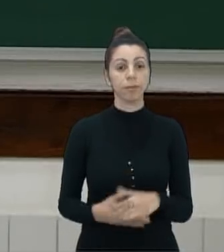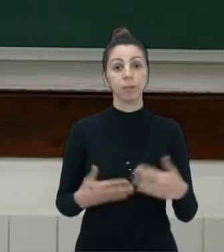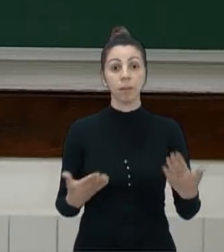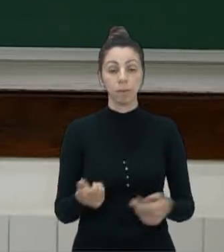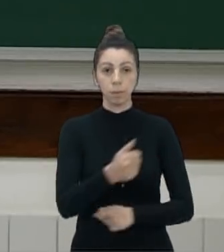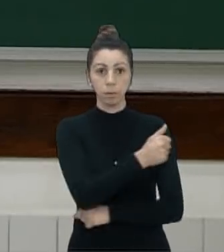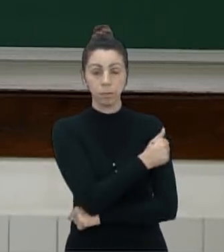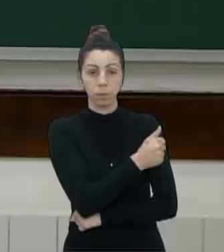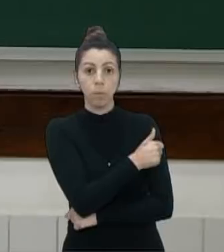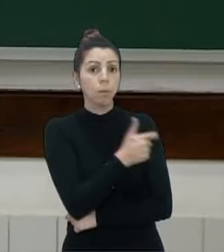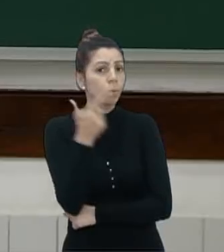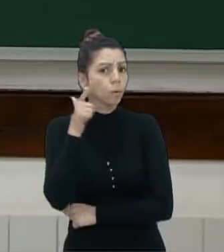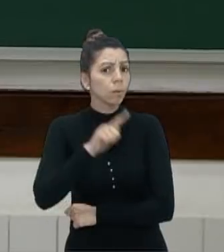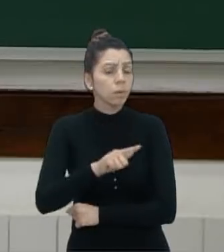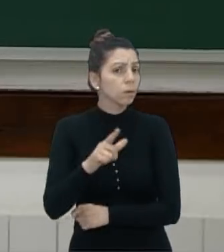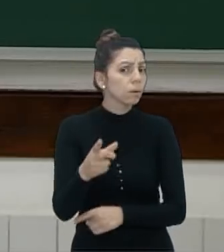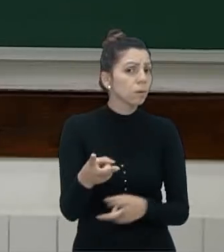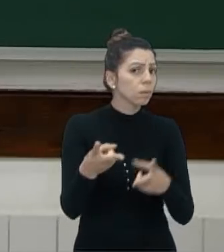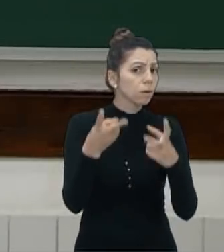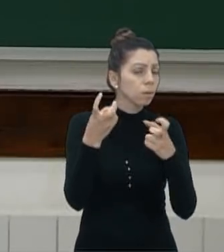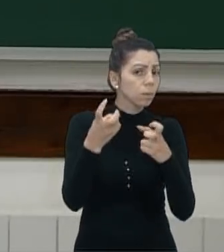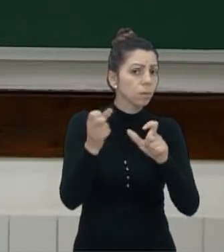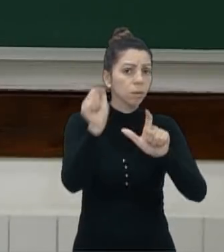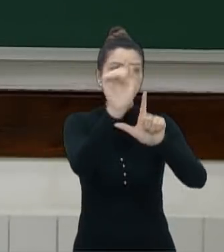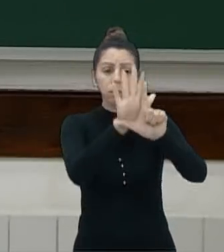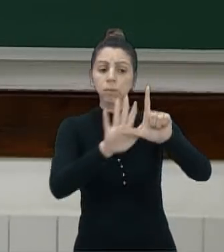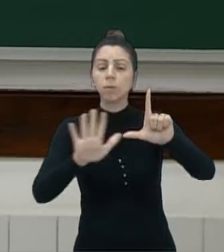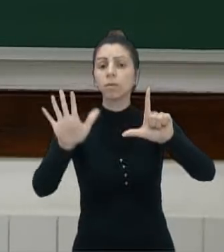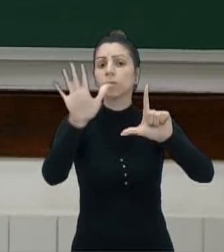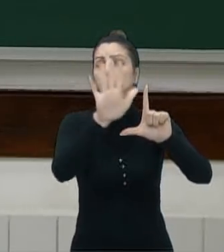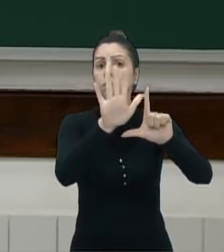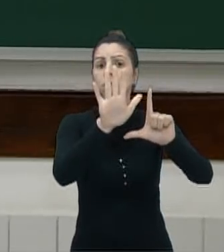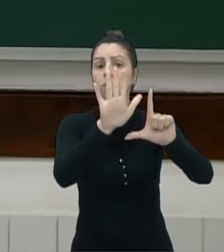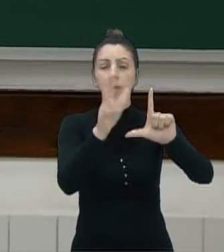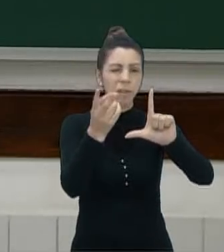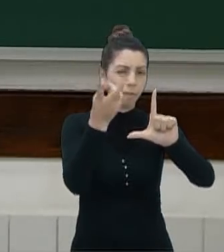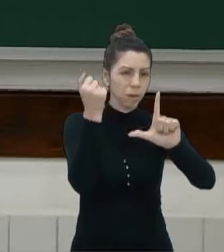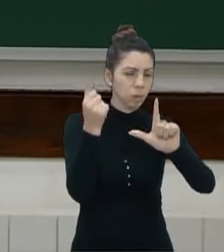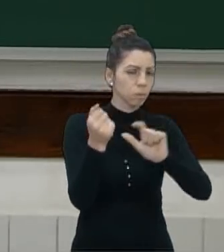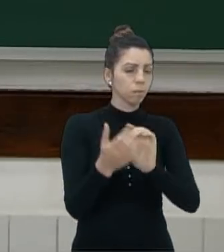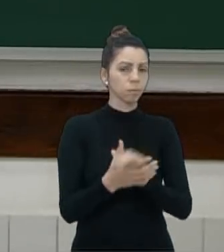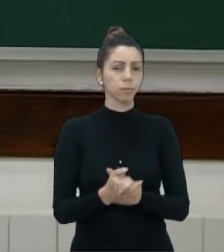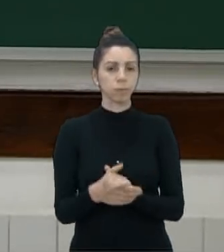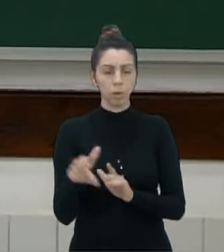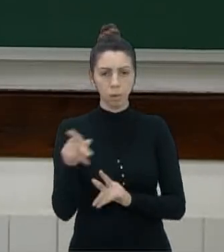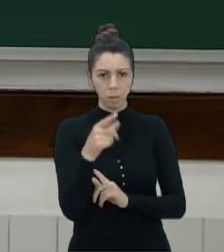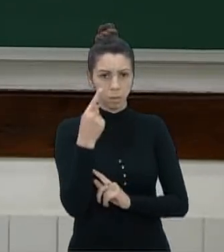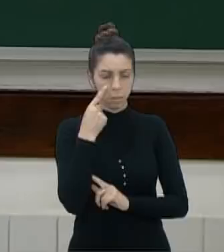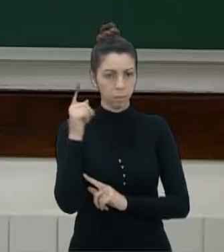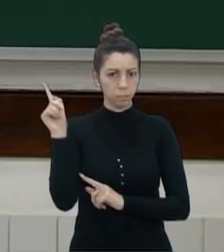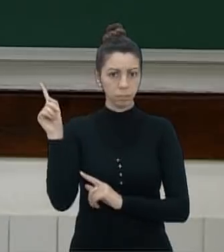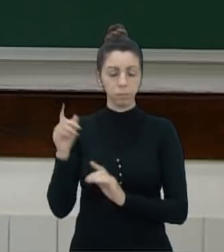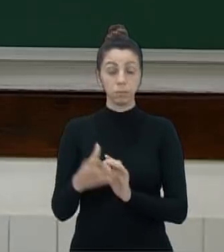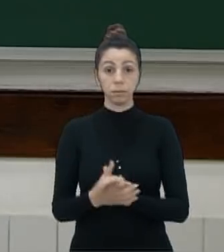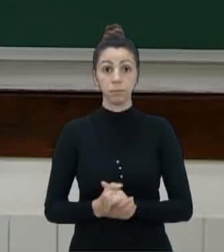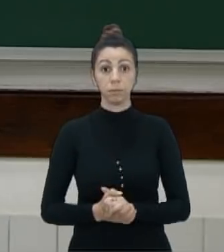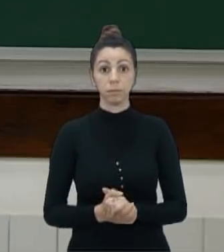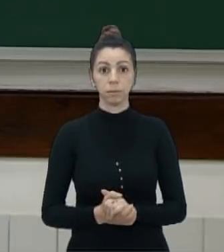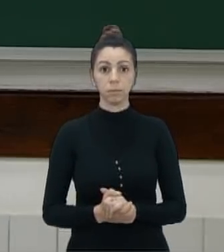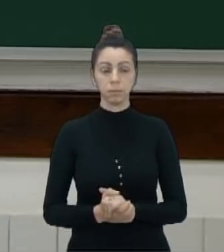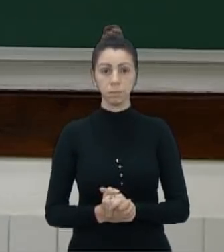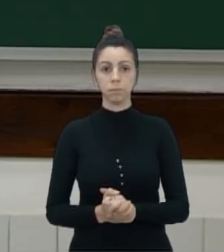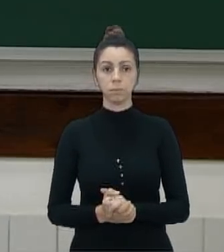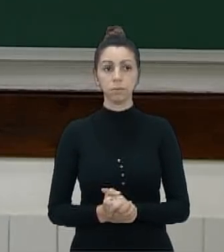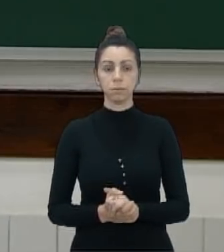Então, alunos, conseguiram identificar ali no plano cartesiano? Vem com o professor aqui, vamos verificar aqui na tela? Veja aqui,